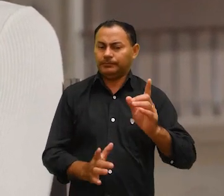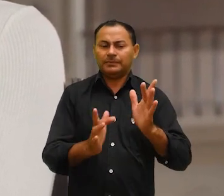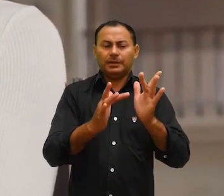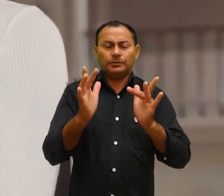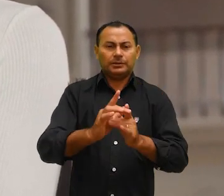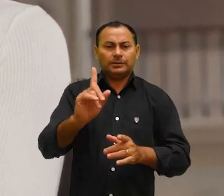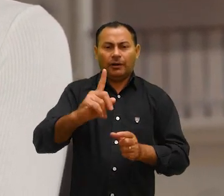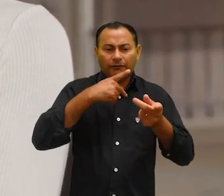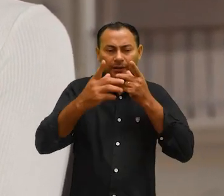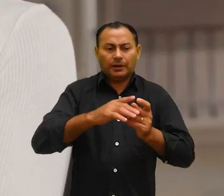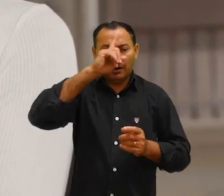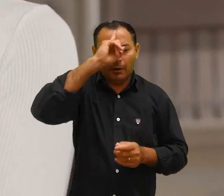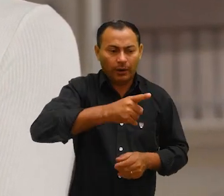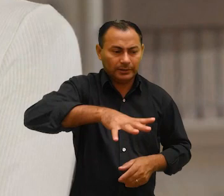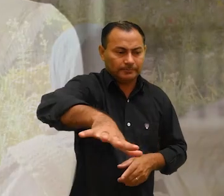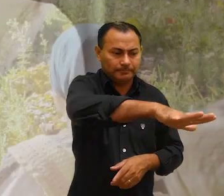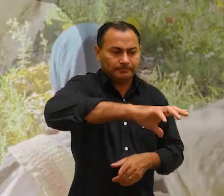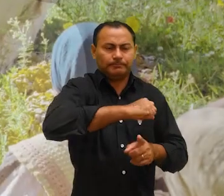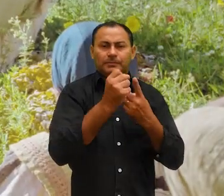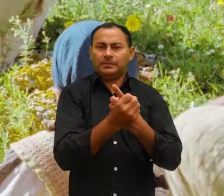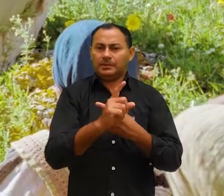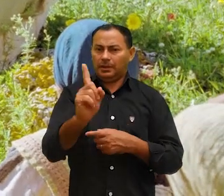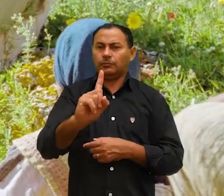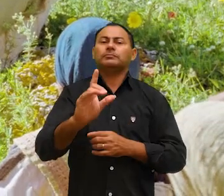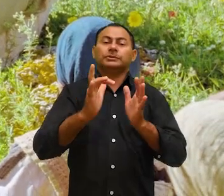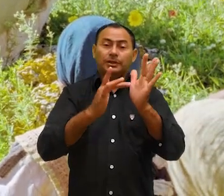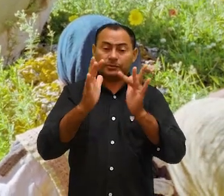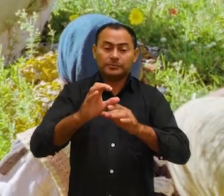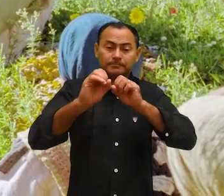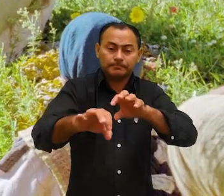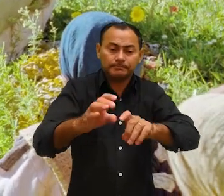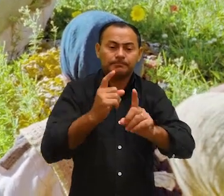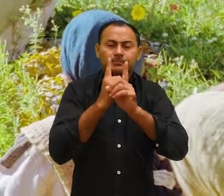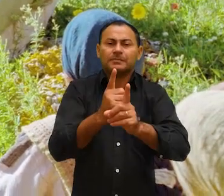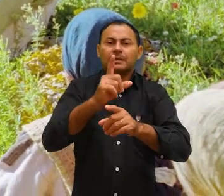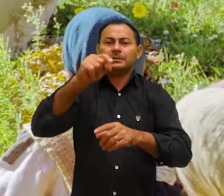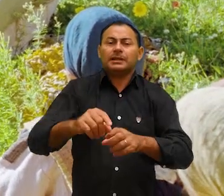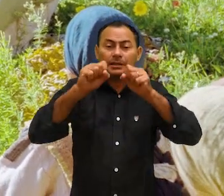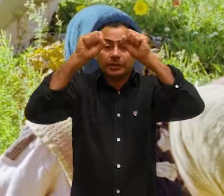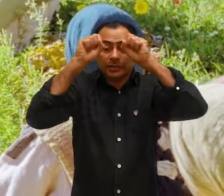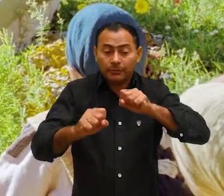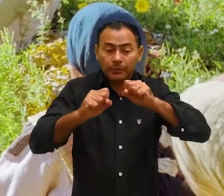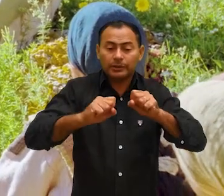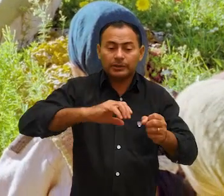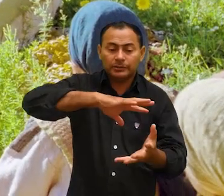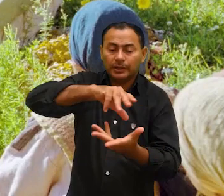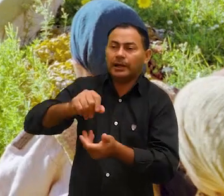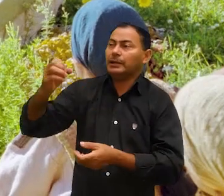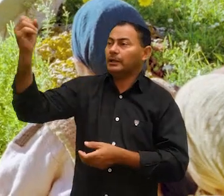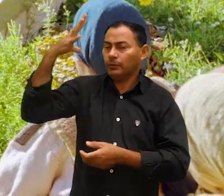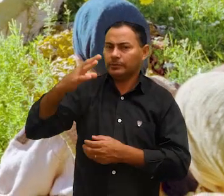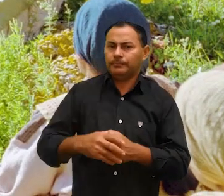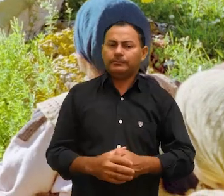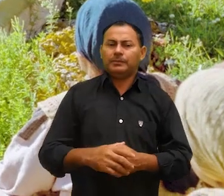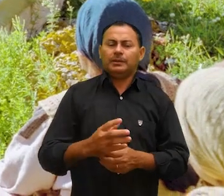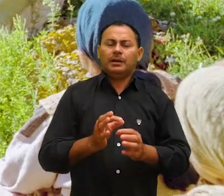Ele não estava falando da ordem da sociedade. Ele estava ensinando aos discípulos como ser sal da terra e luz do mundo,